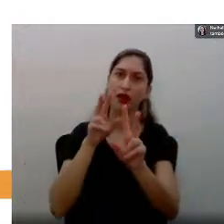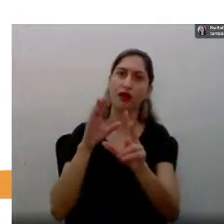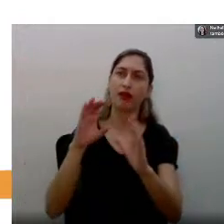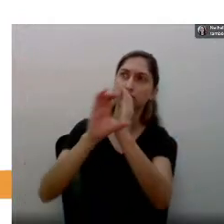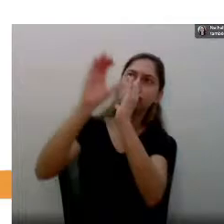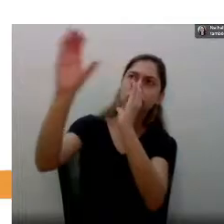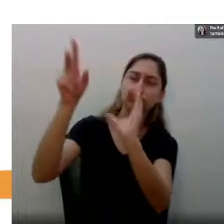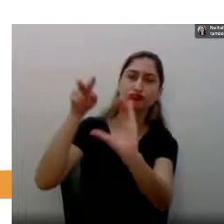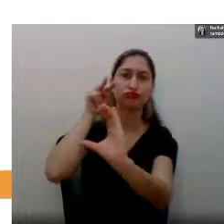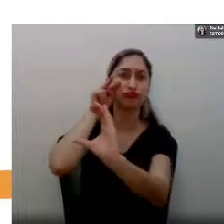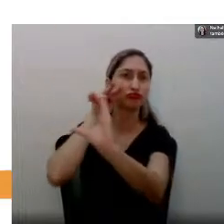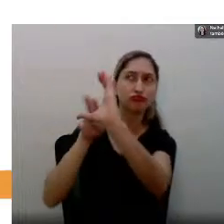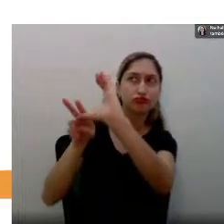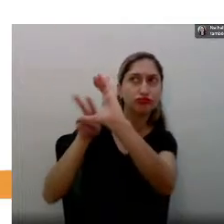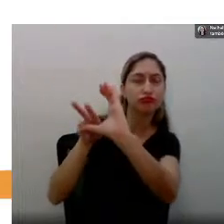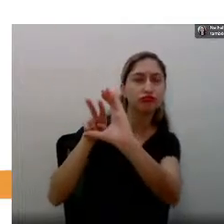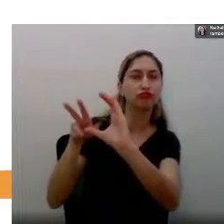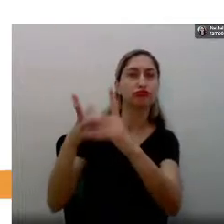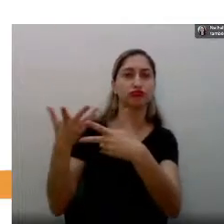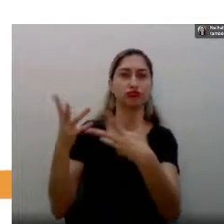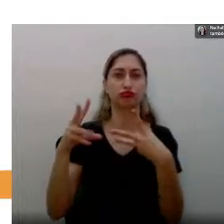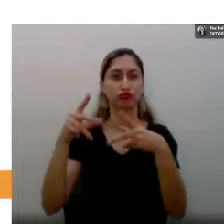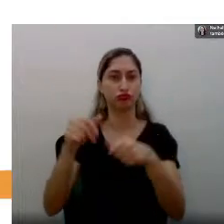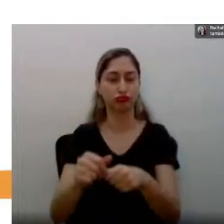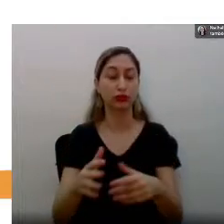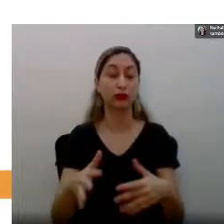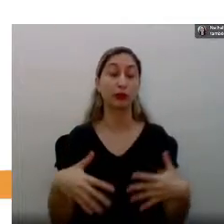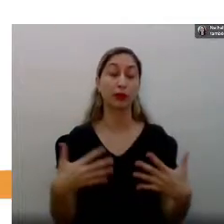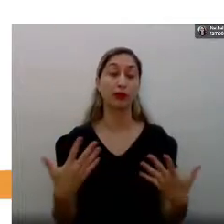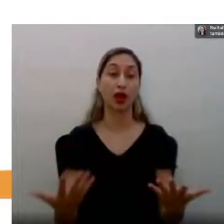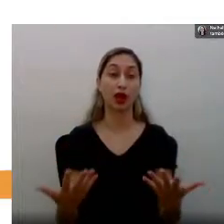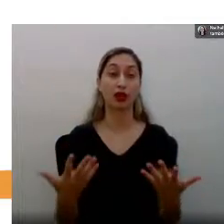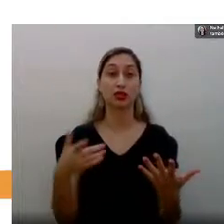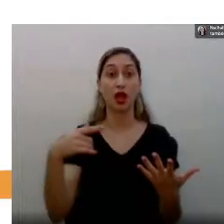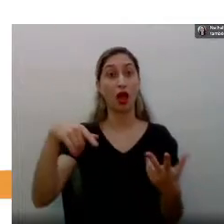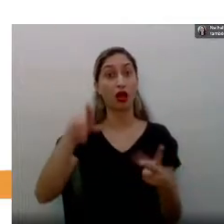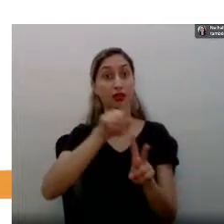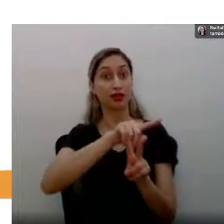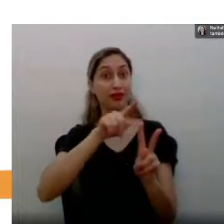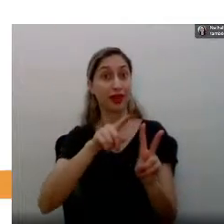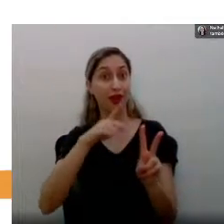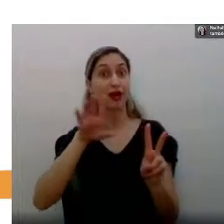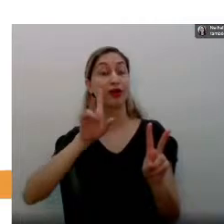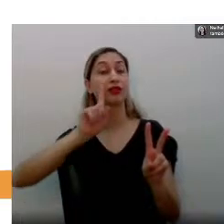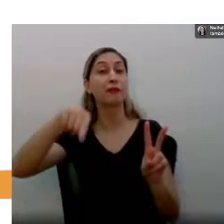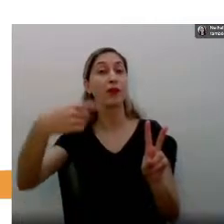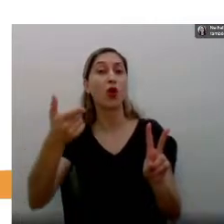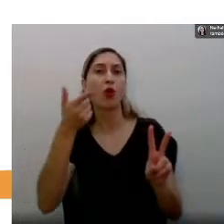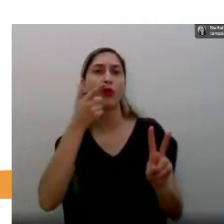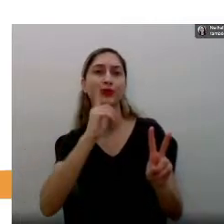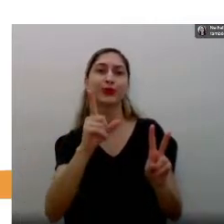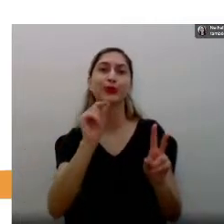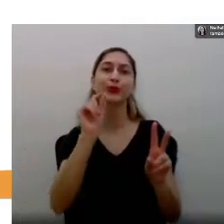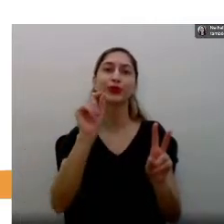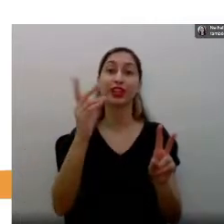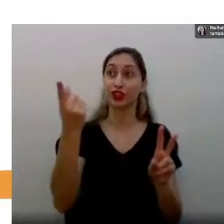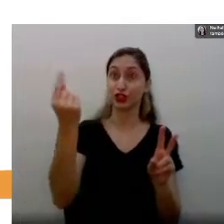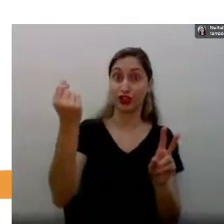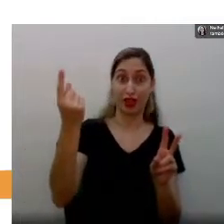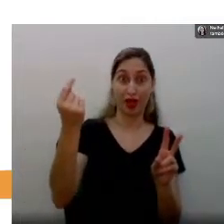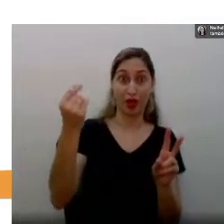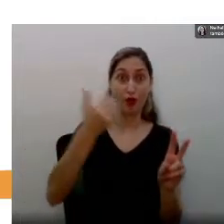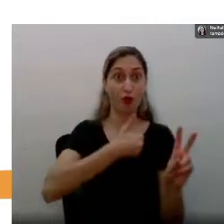eles conseguiram né um incentivo é financeiro do estado não é para poder fazer viagem e para